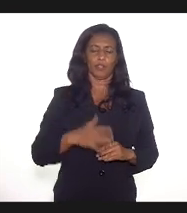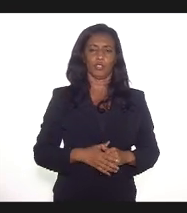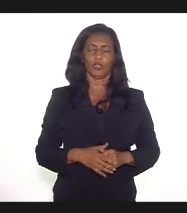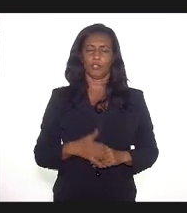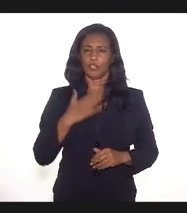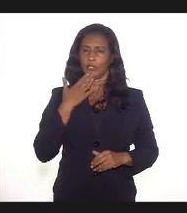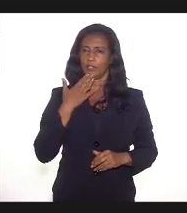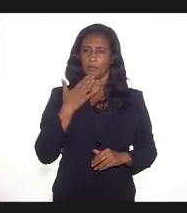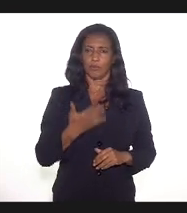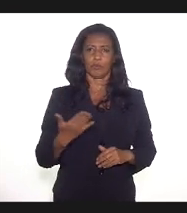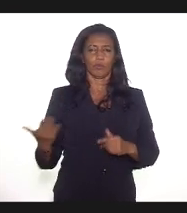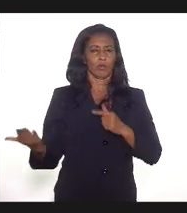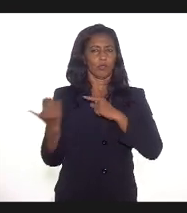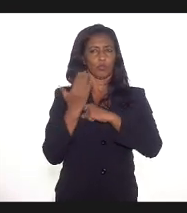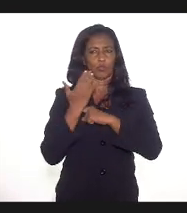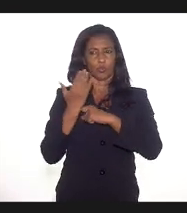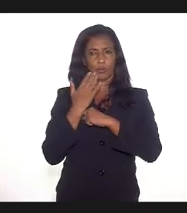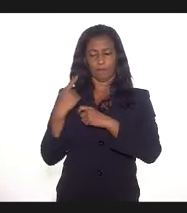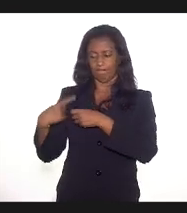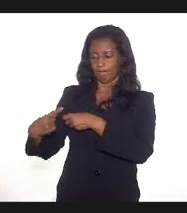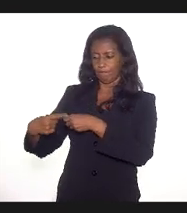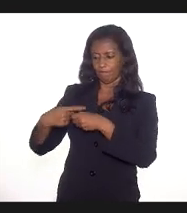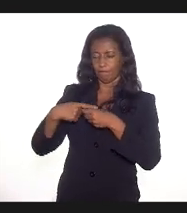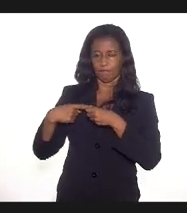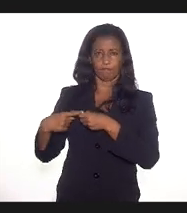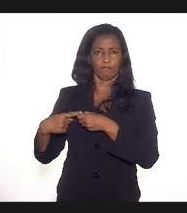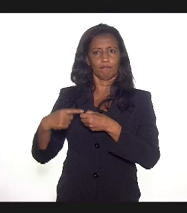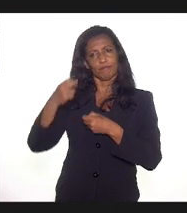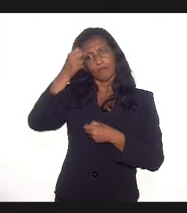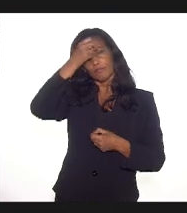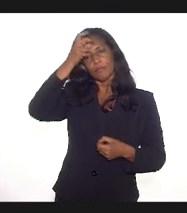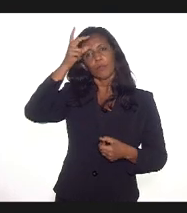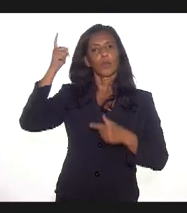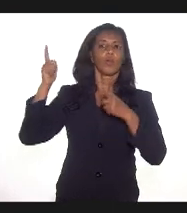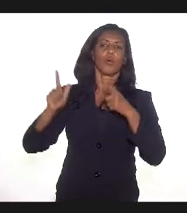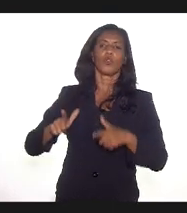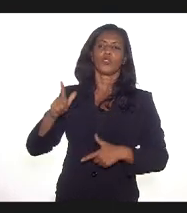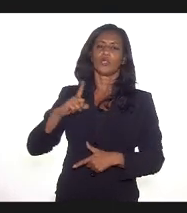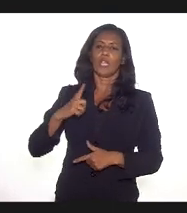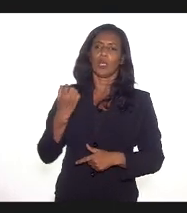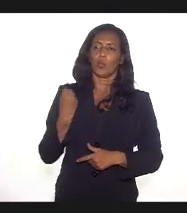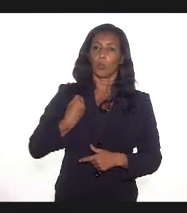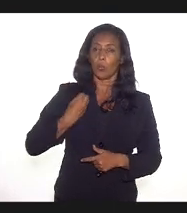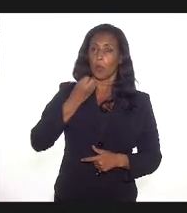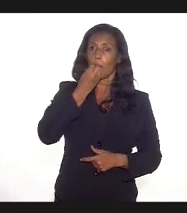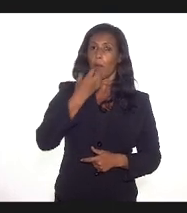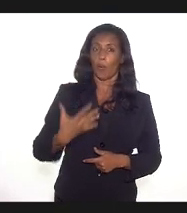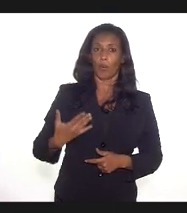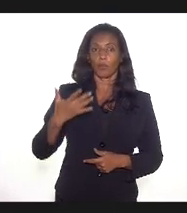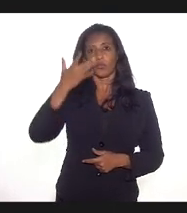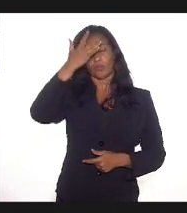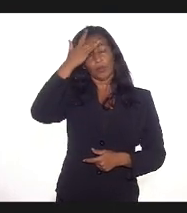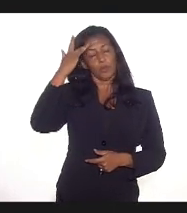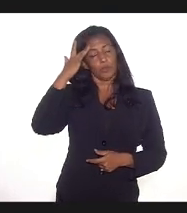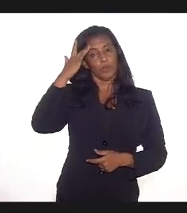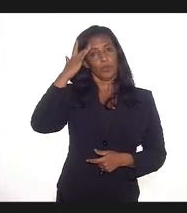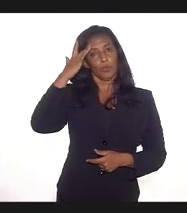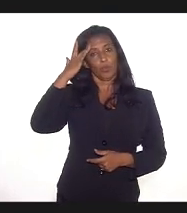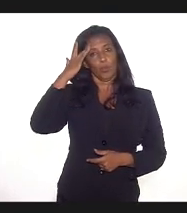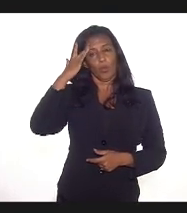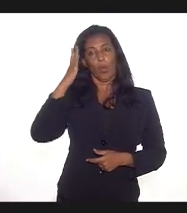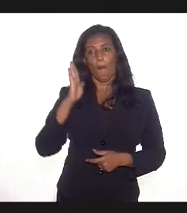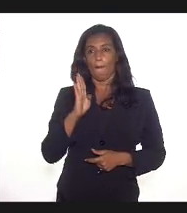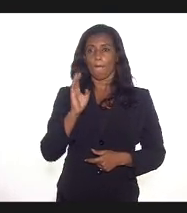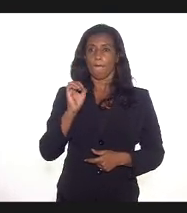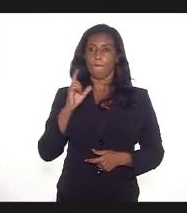reivindicando uma ajuda para os municípios onde temos um número grande de pessoas no Bolsa